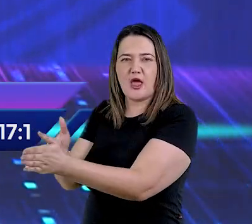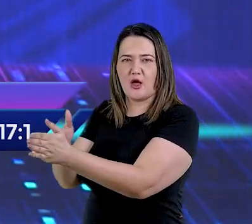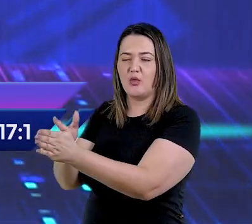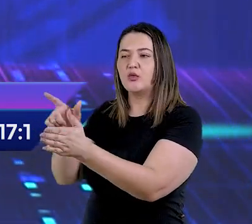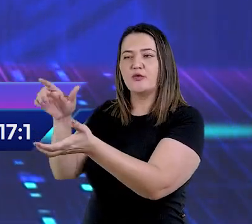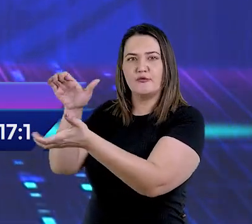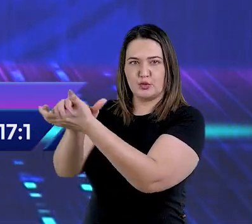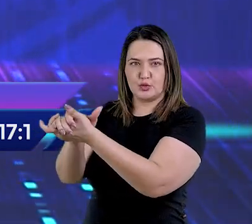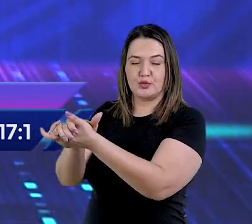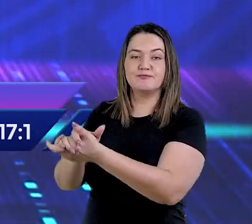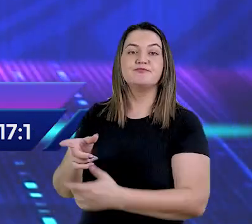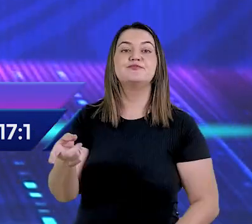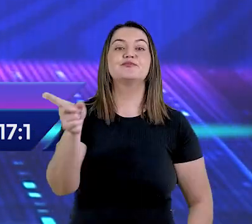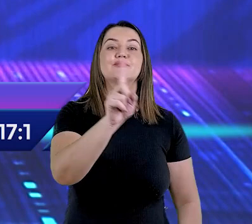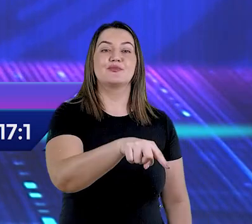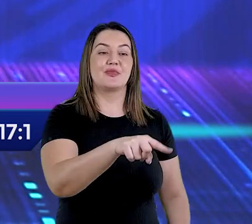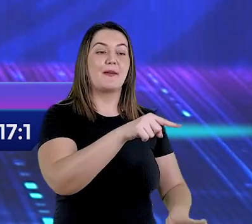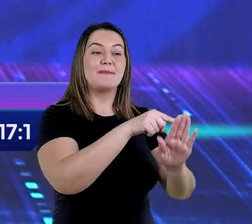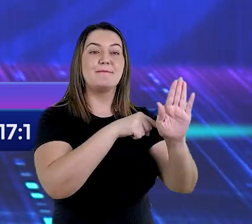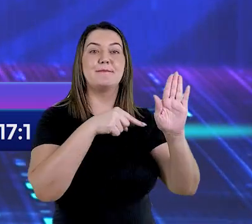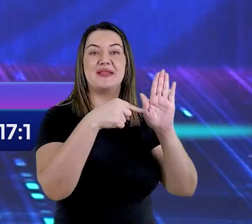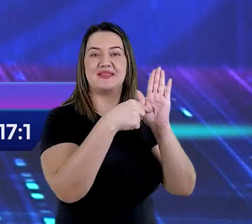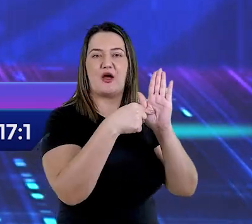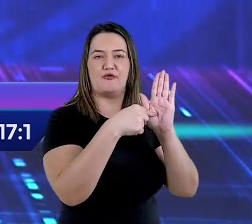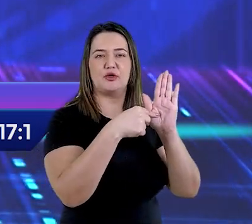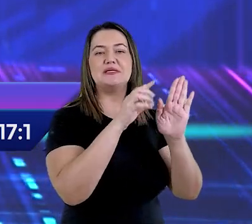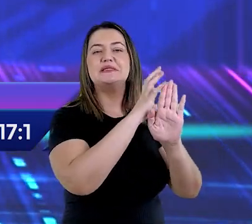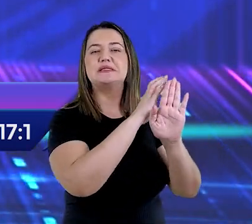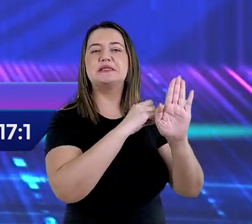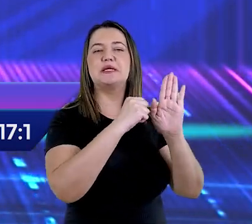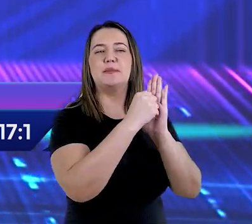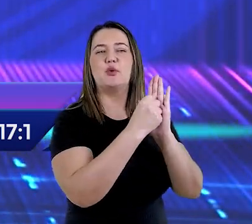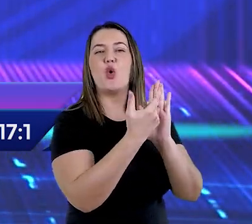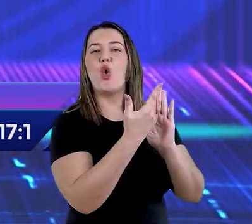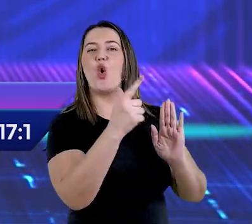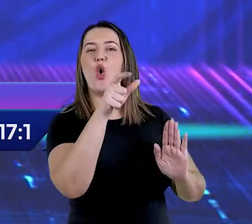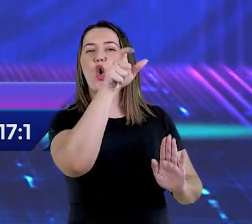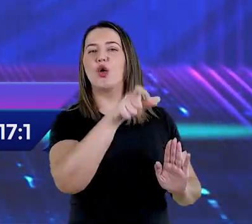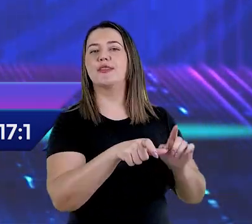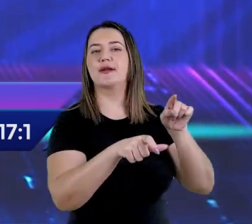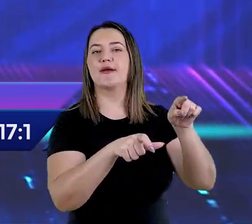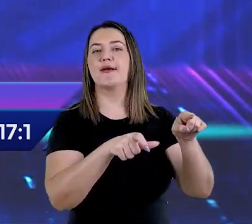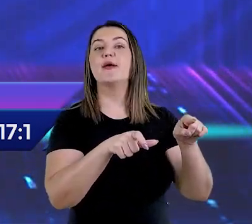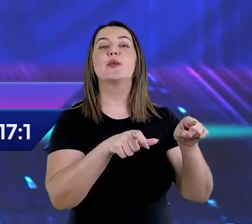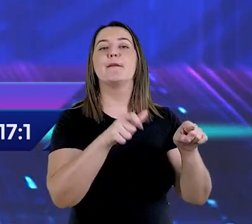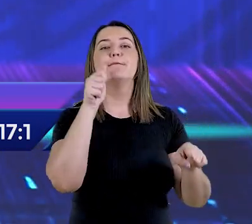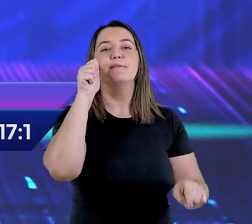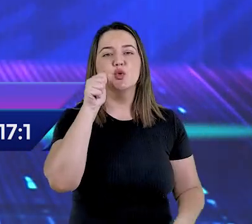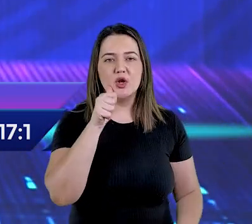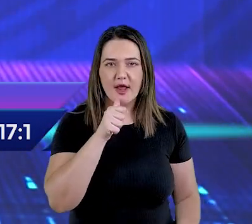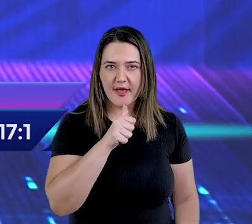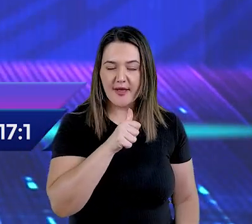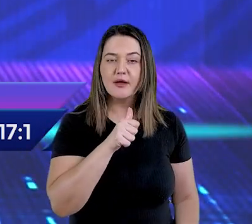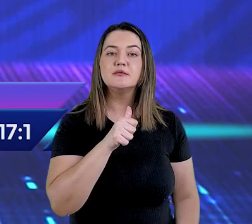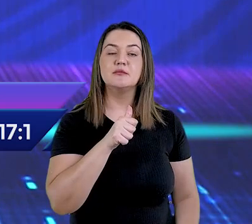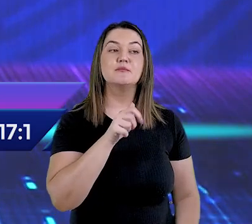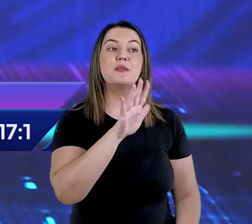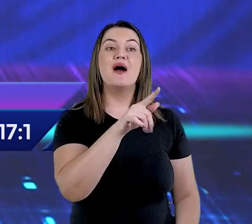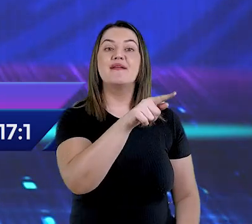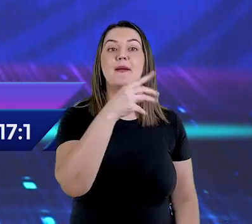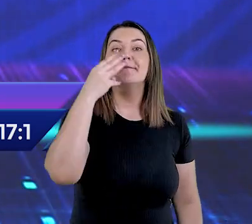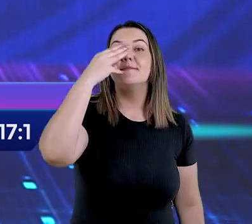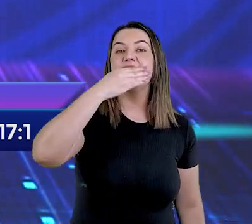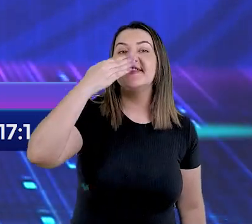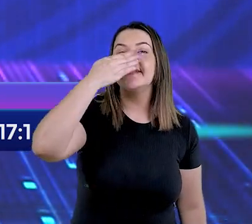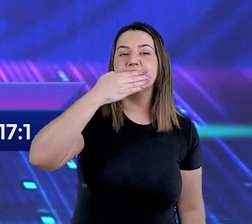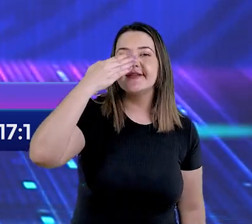o seu esposo. Agora, meretriz é uma mulher que não está resguardada ou não está guardada